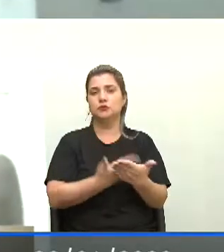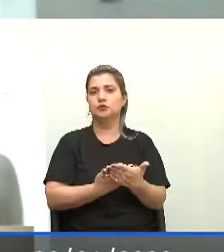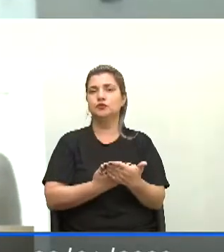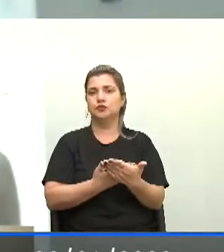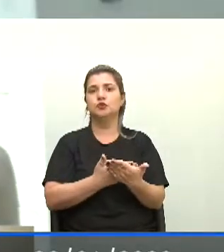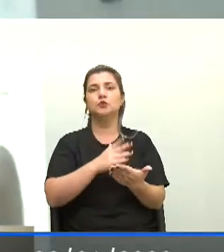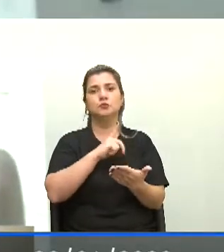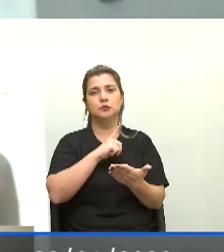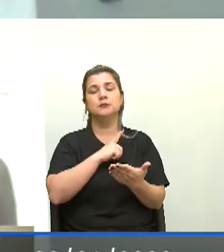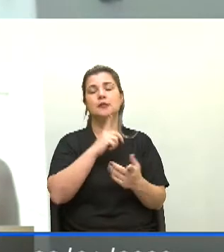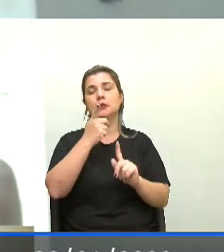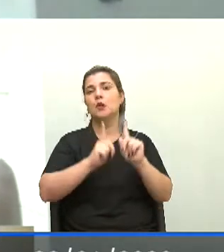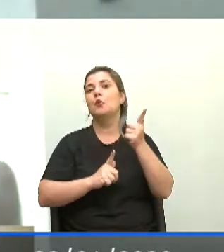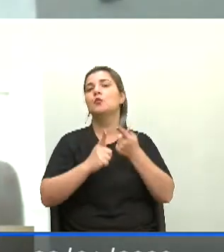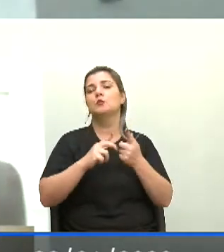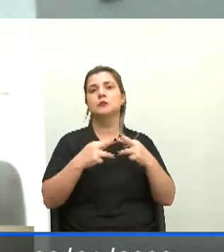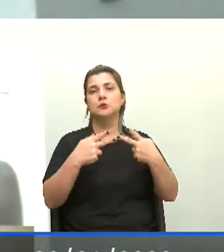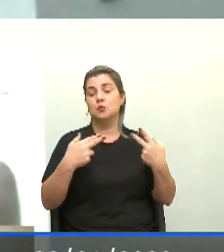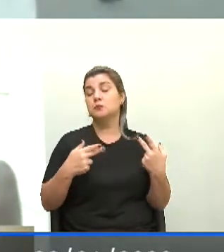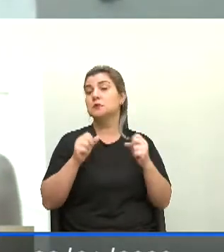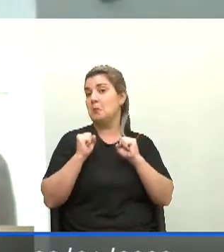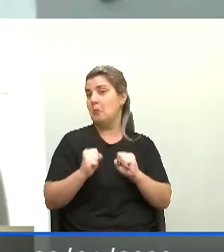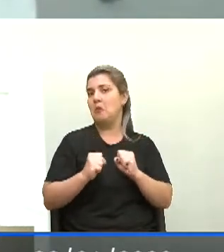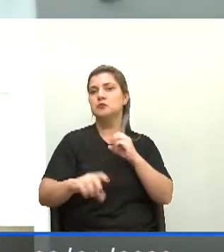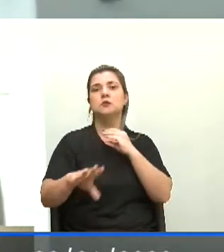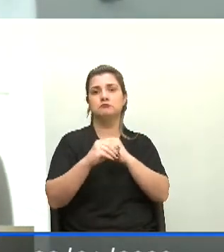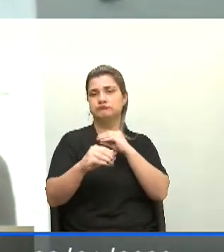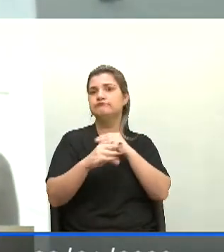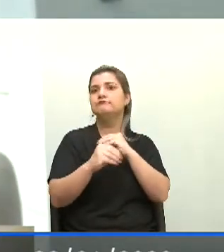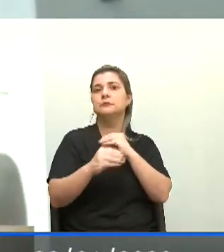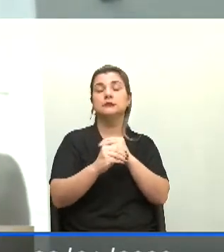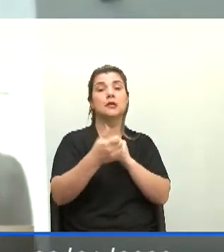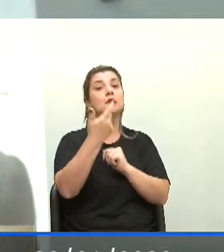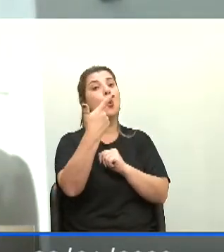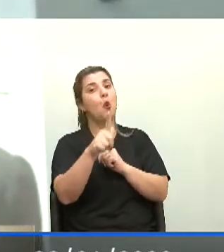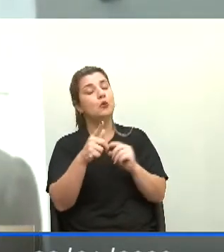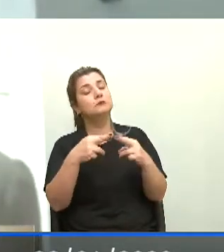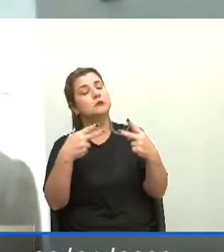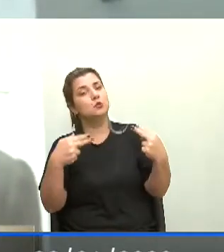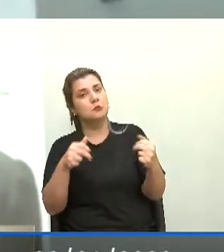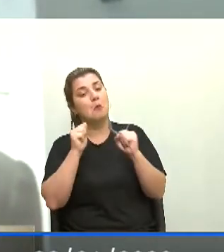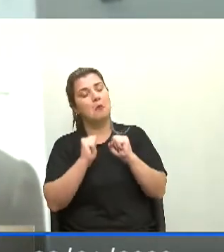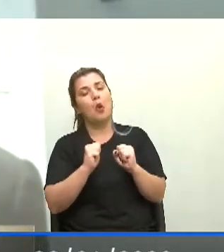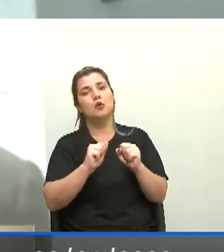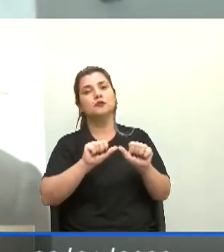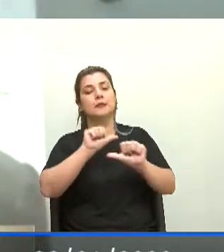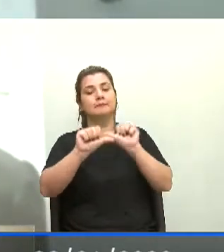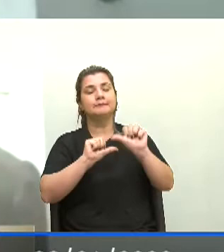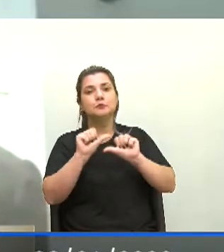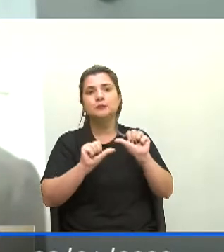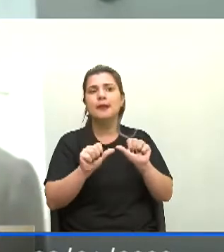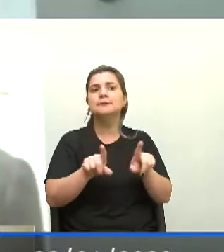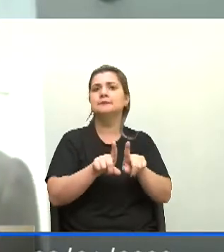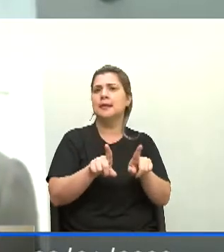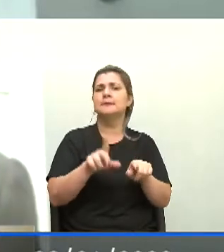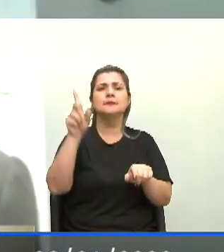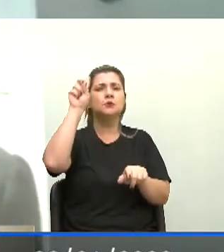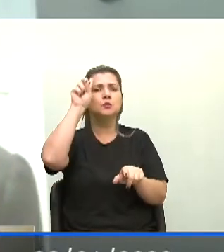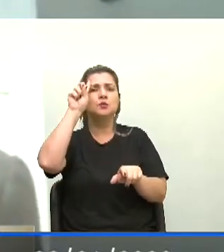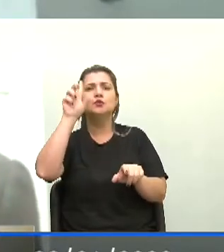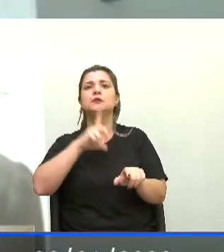algumas coisas que podem ser acrescentadas, outras mudadas, mas ele tem que ser entendido que ele todo dia tem novidade, todo dia